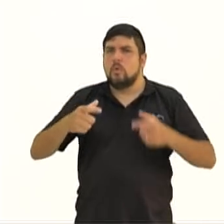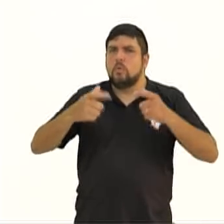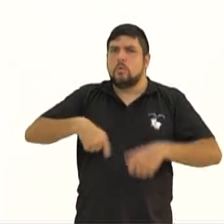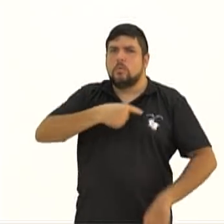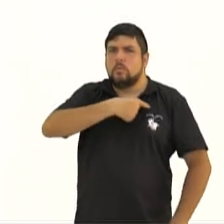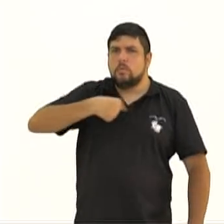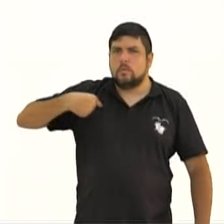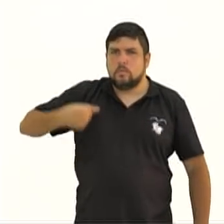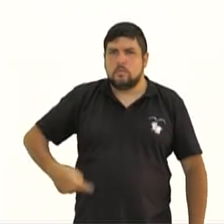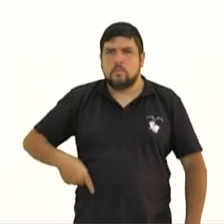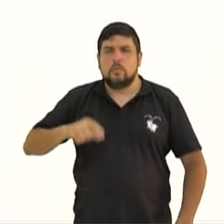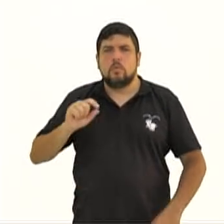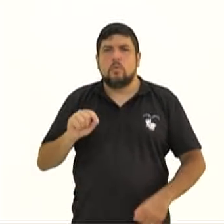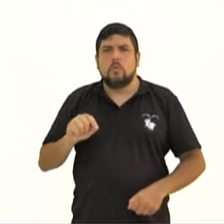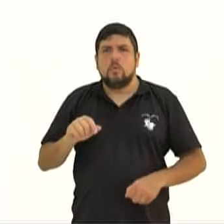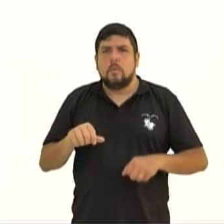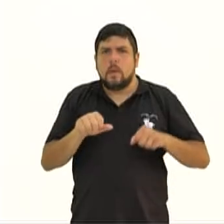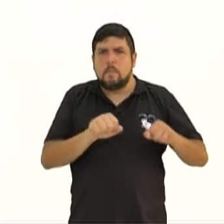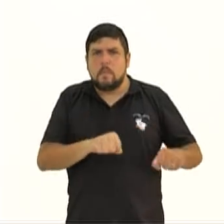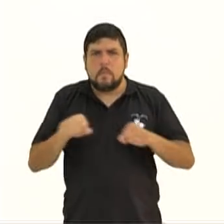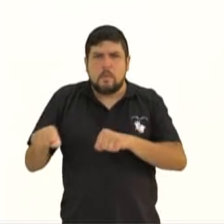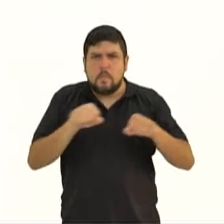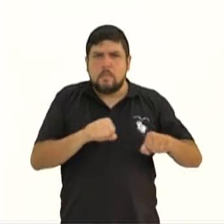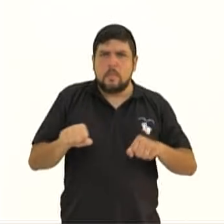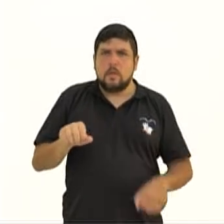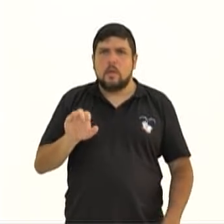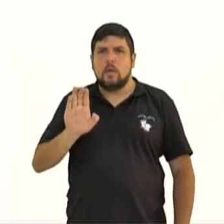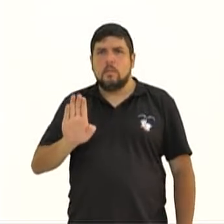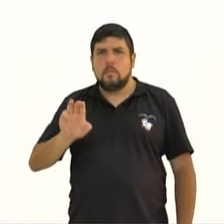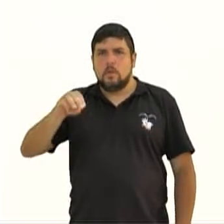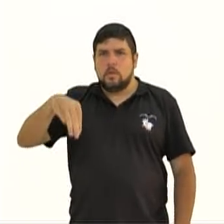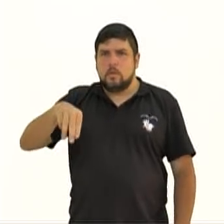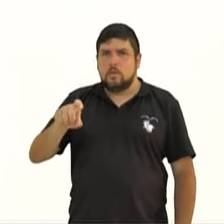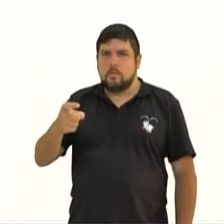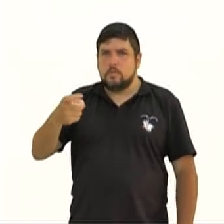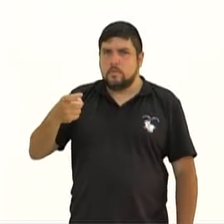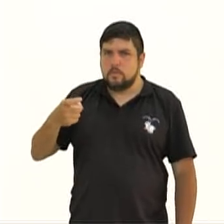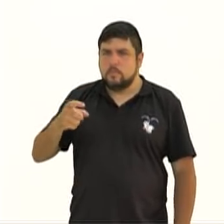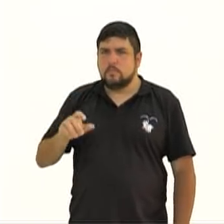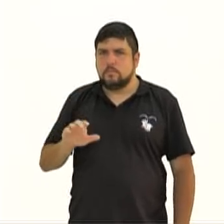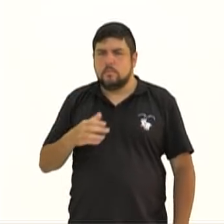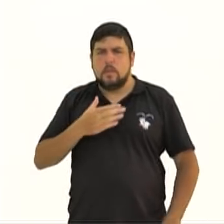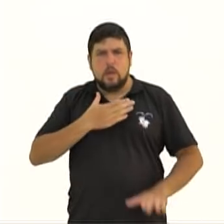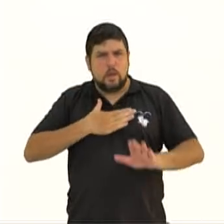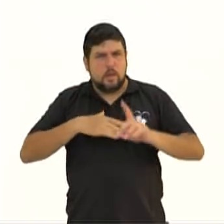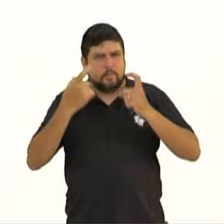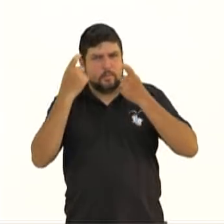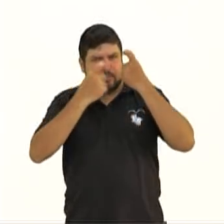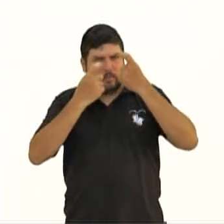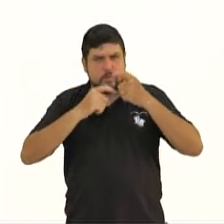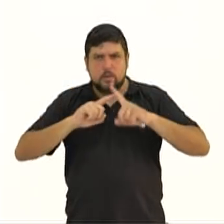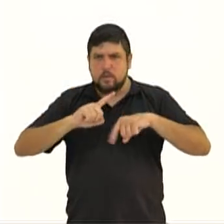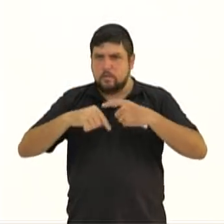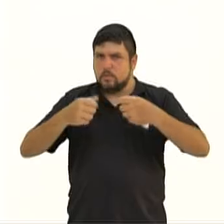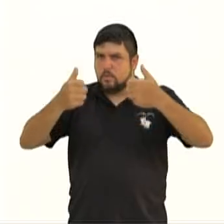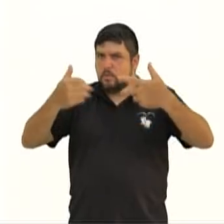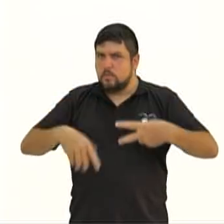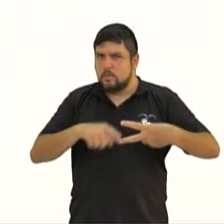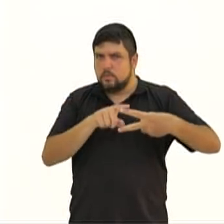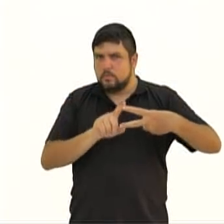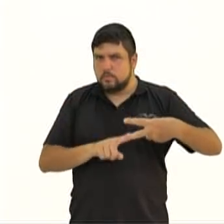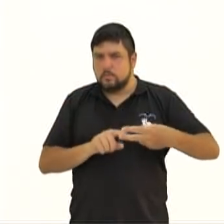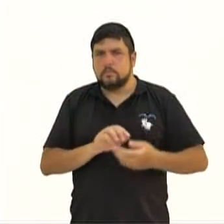do mountain bike, o BMX. Não se preocupe, eu já vou explicar essas duas modalidades para vocês,